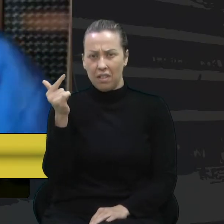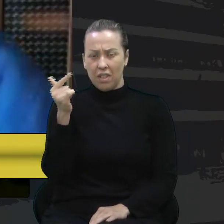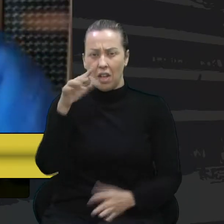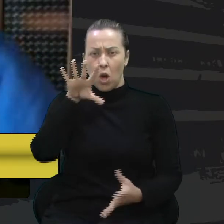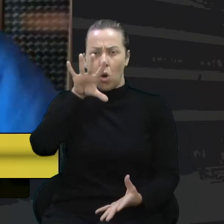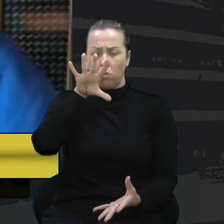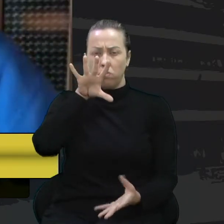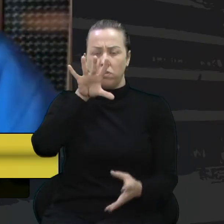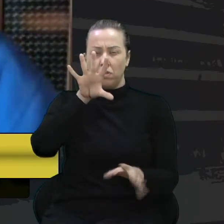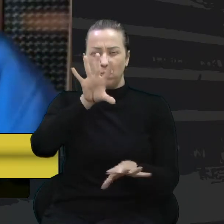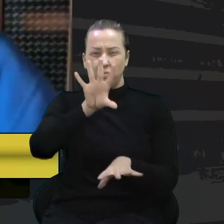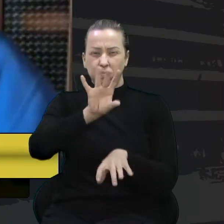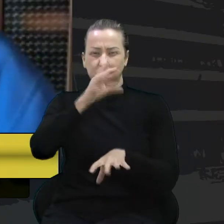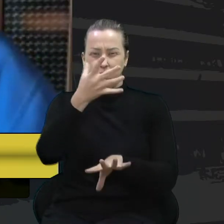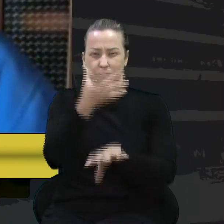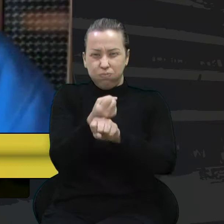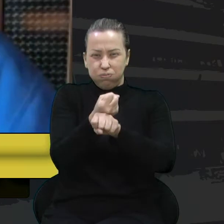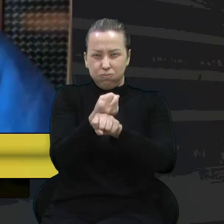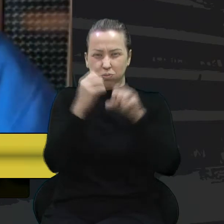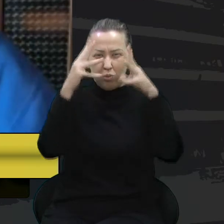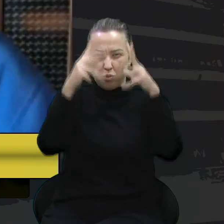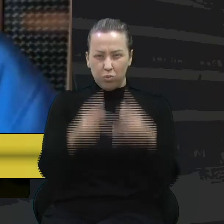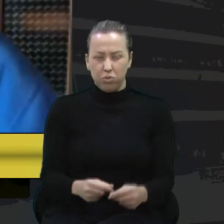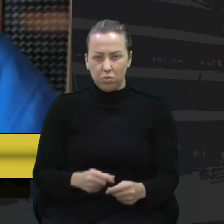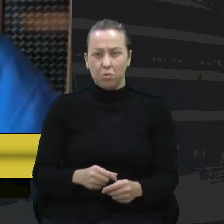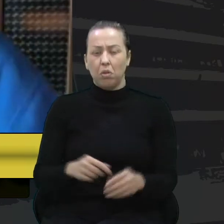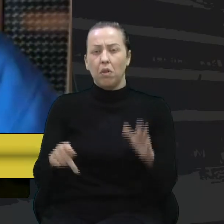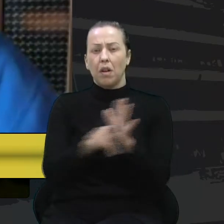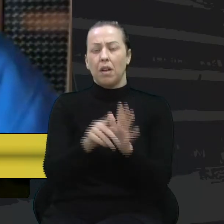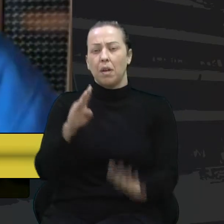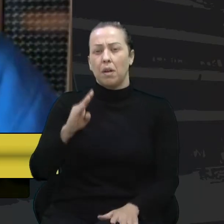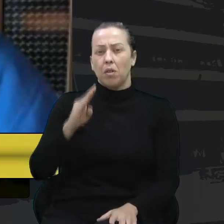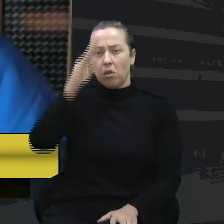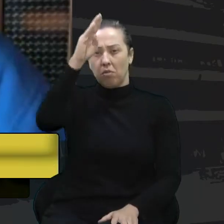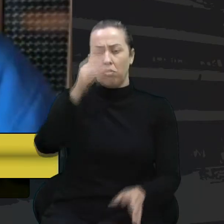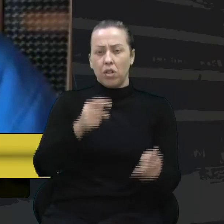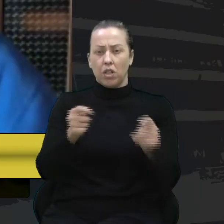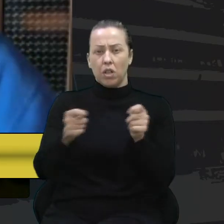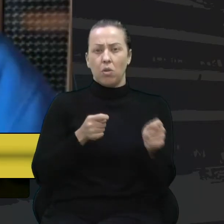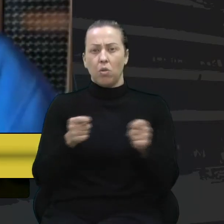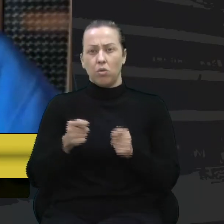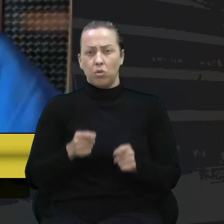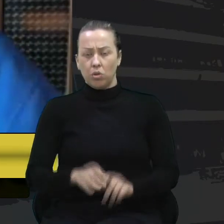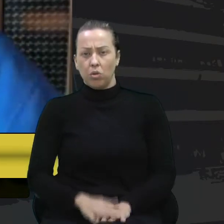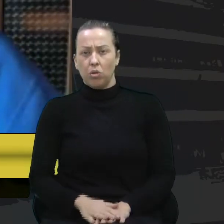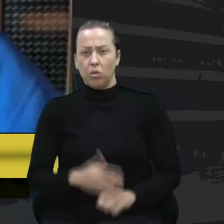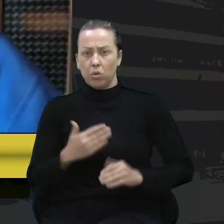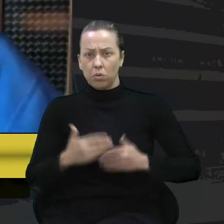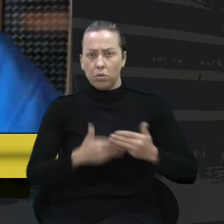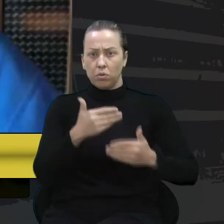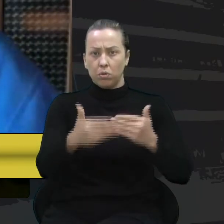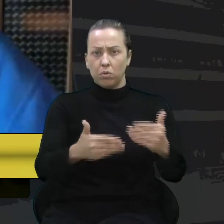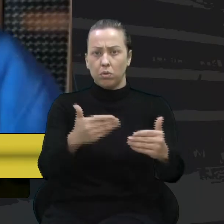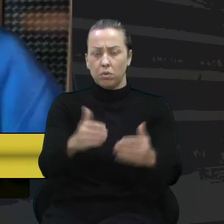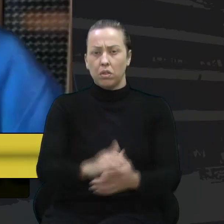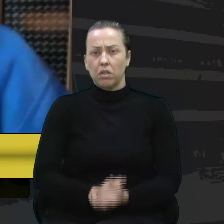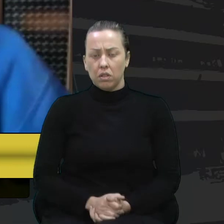Então, a condução do Brasil foi feita pelo presidente da República, na medida em que